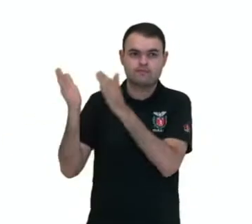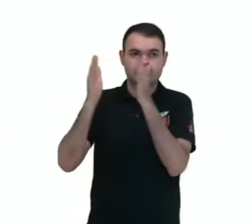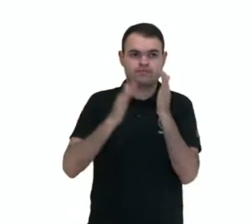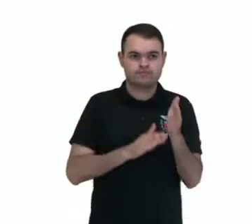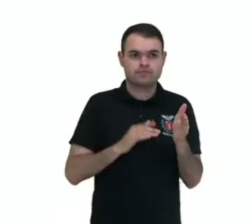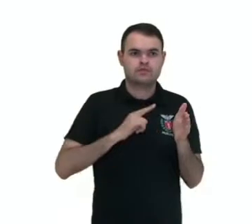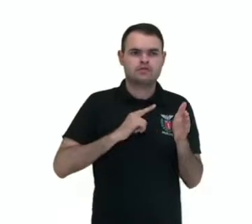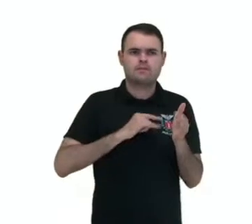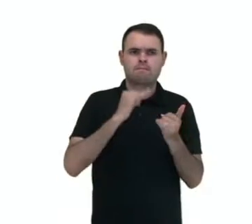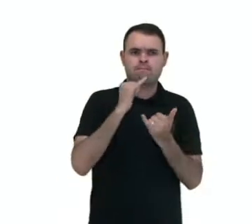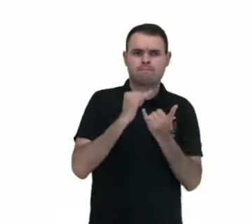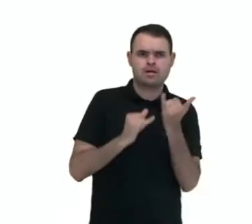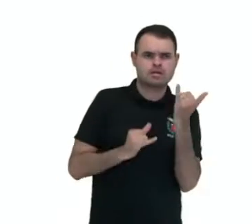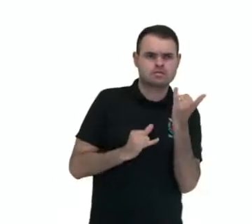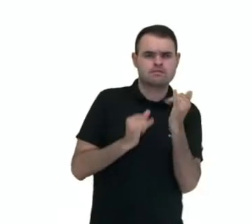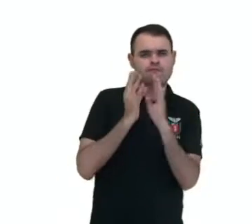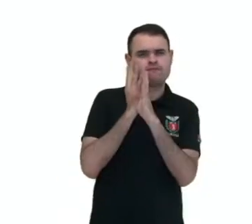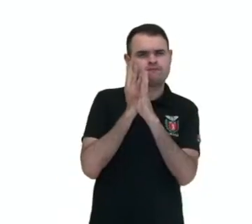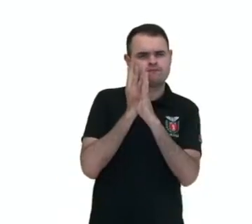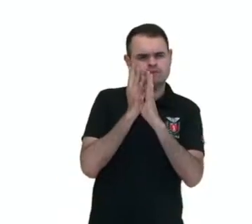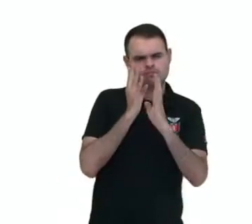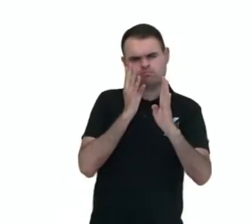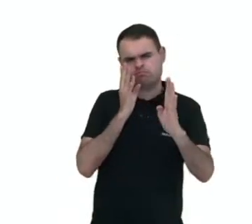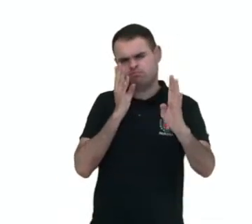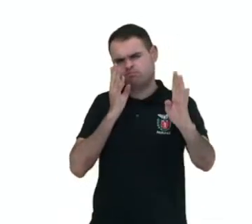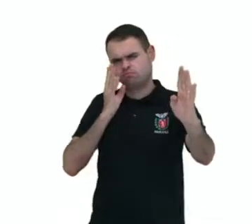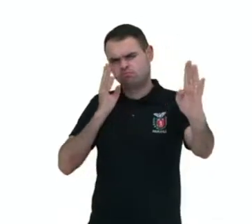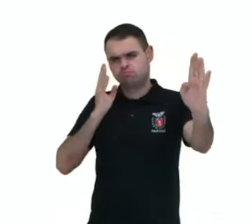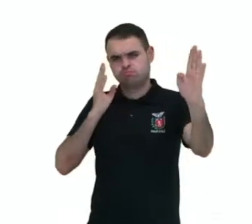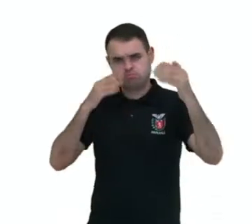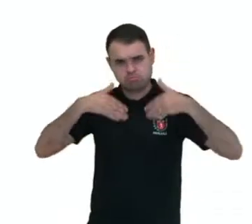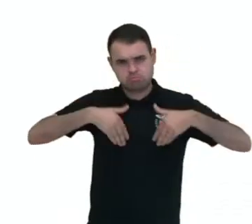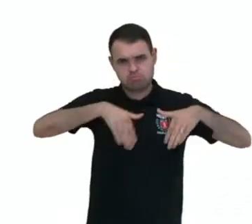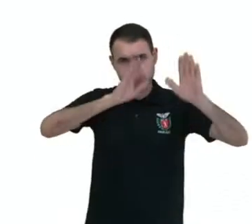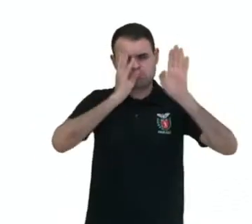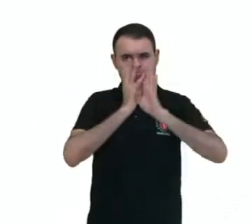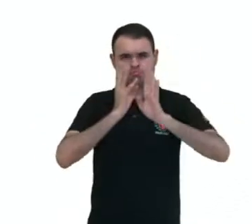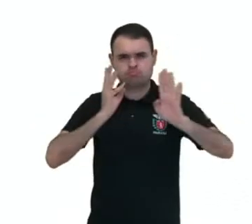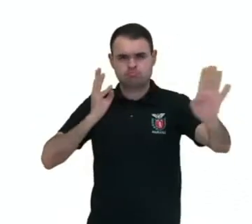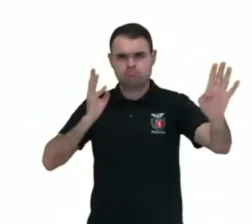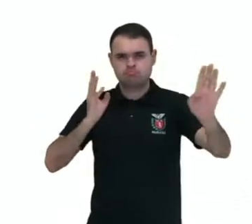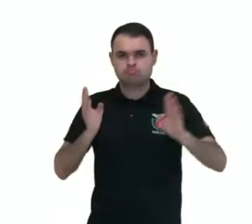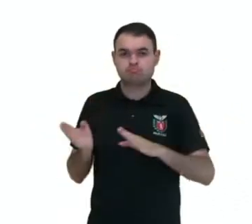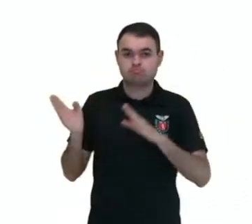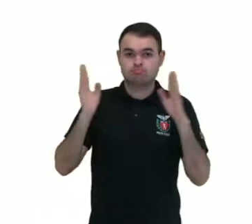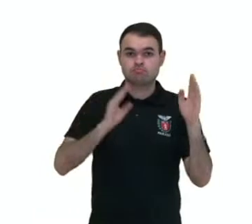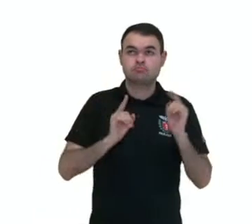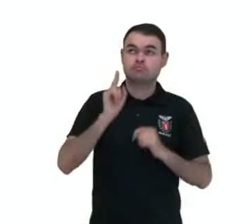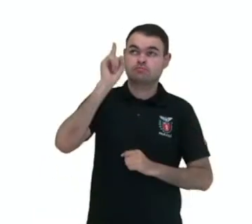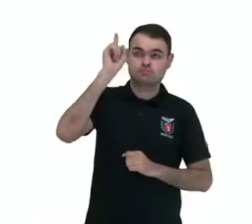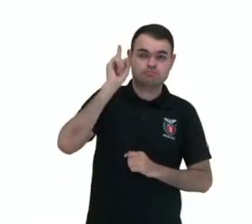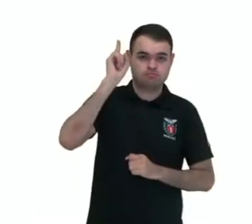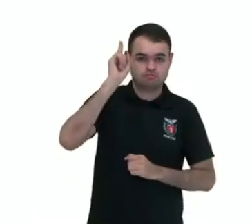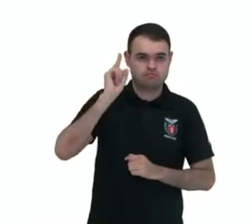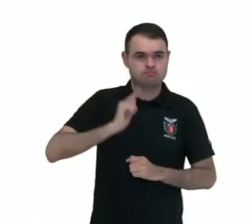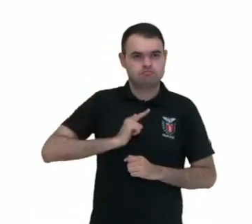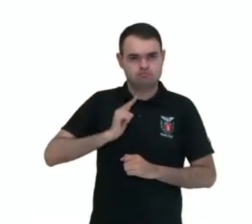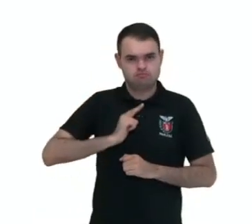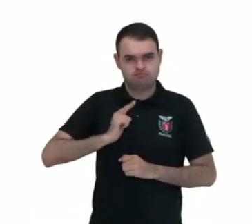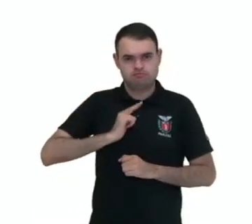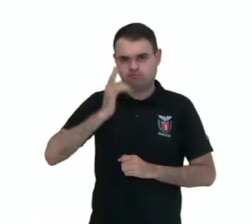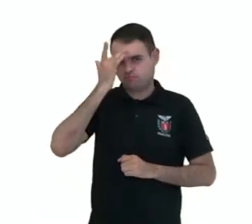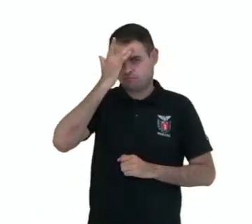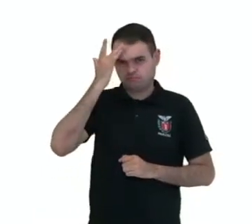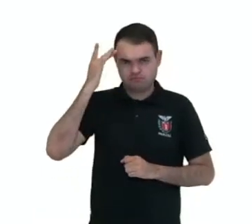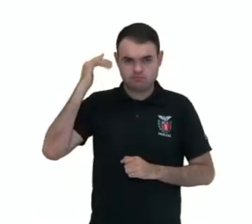estão, parece que numa fila quilométrica, aguardando alguma coisa, E aqui a gente tem as pessoas se deslocando por